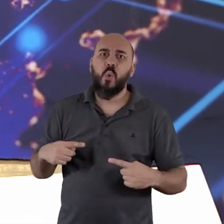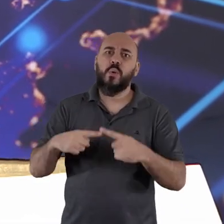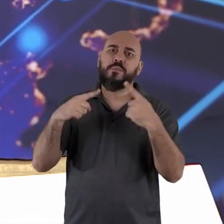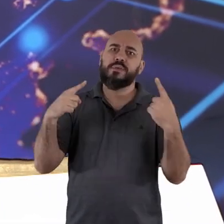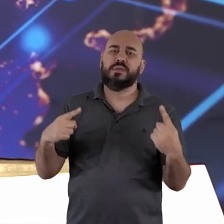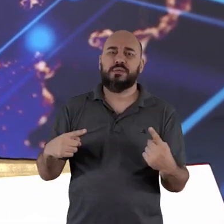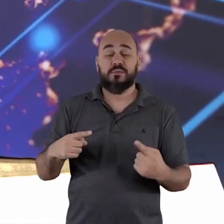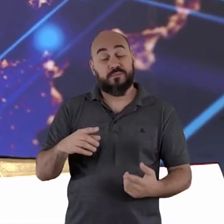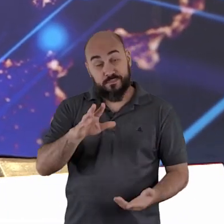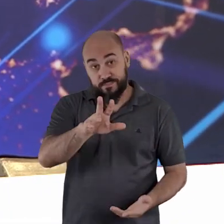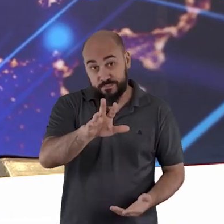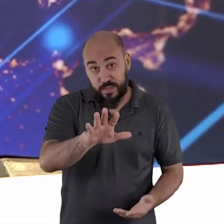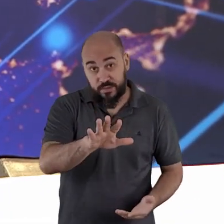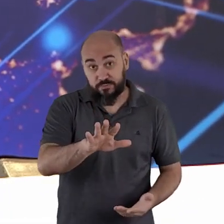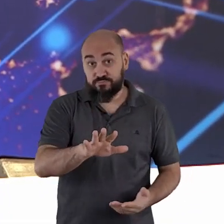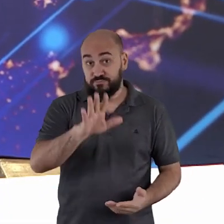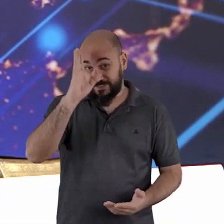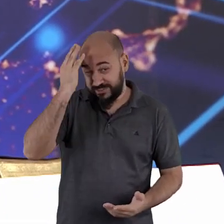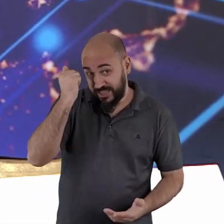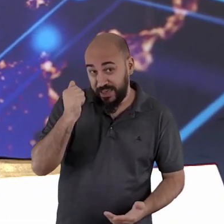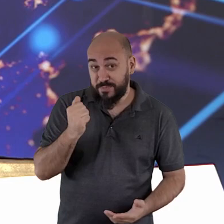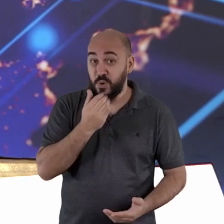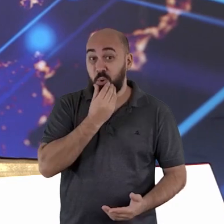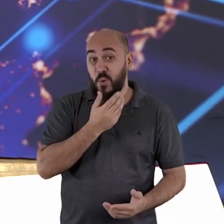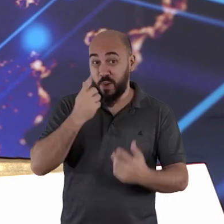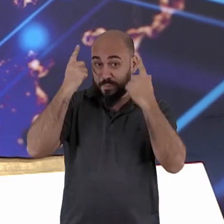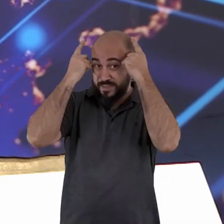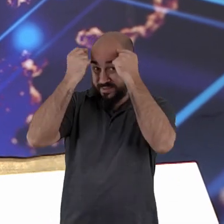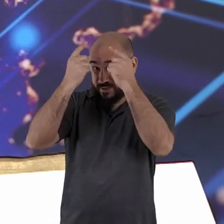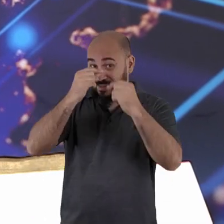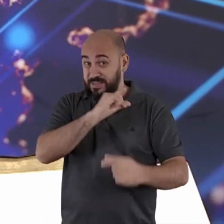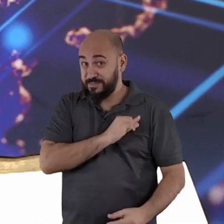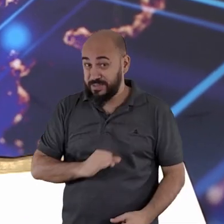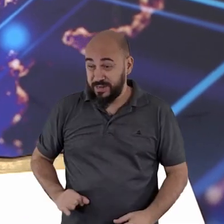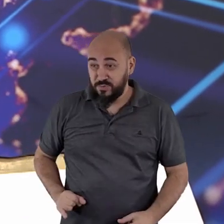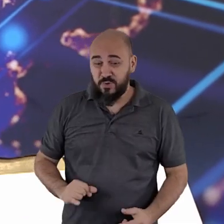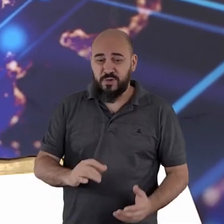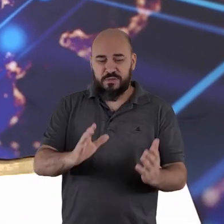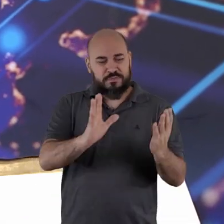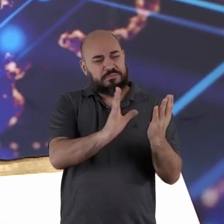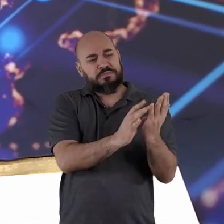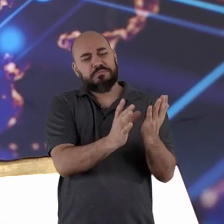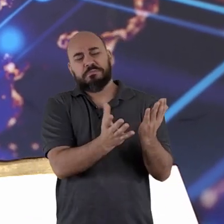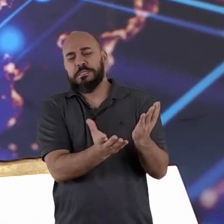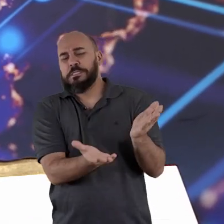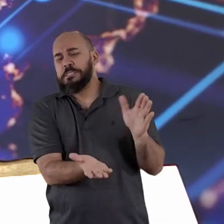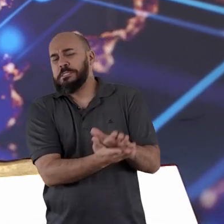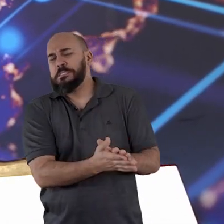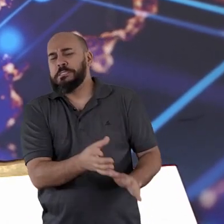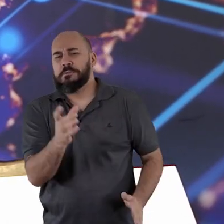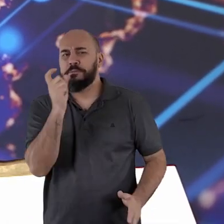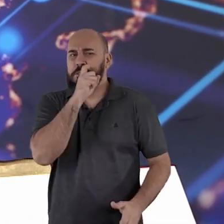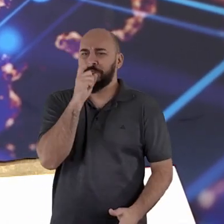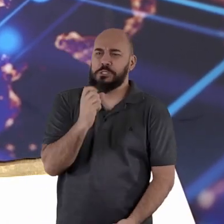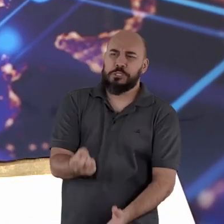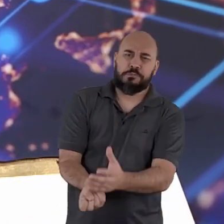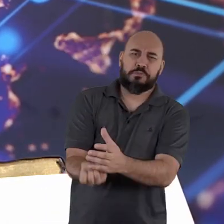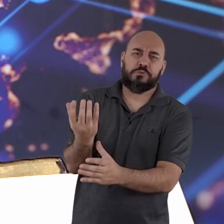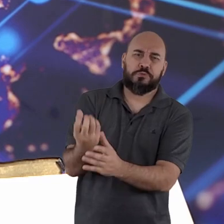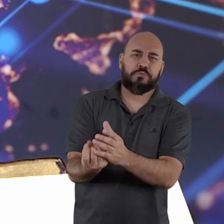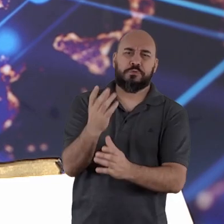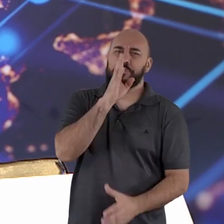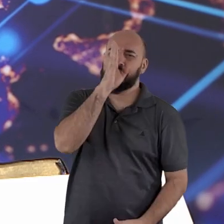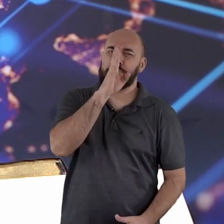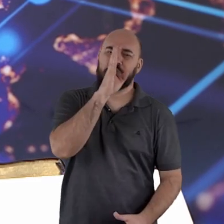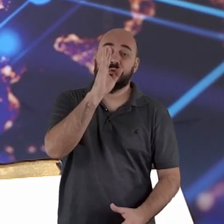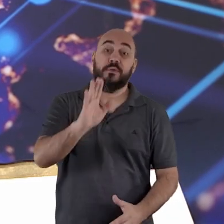terra. Mas depois de 1798, o livrinho aberto nas mãos do anjo diz que já não há